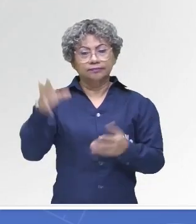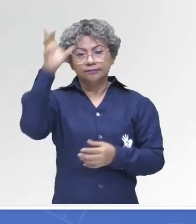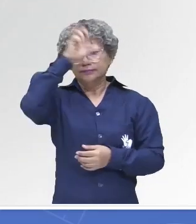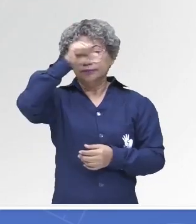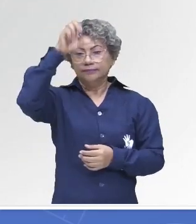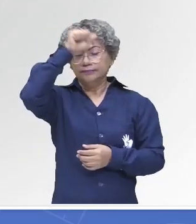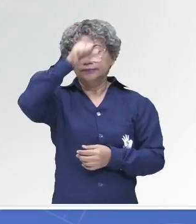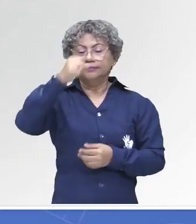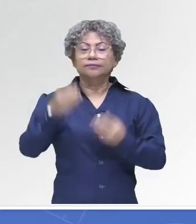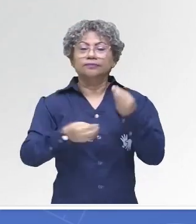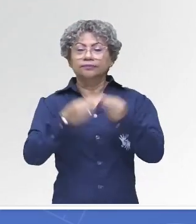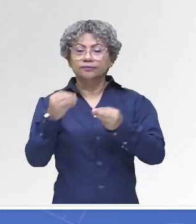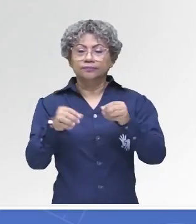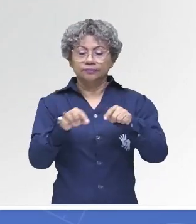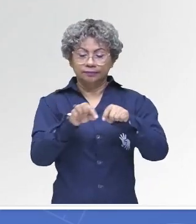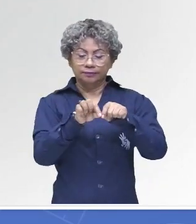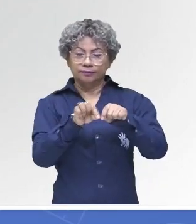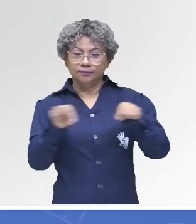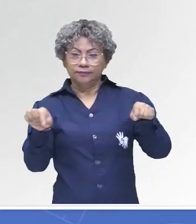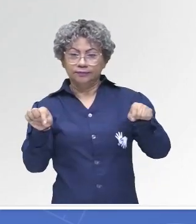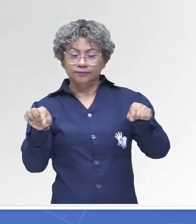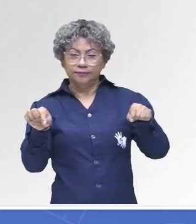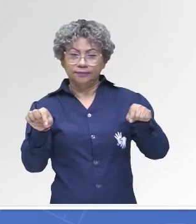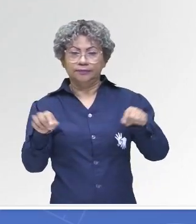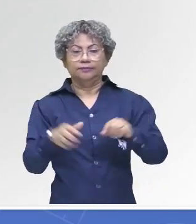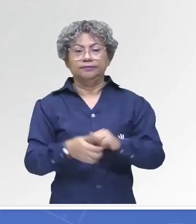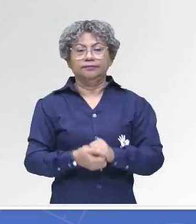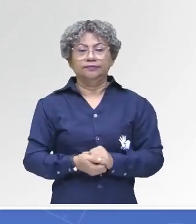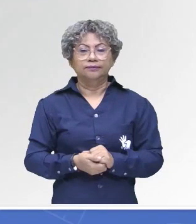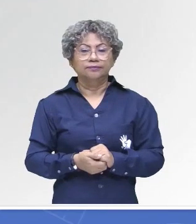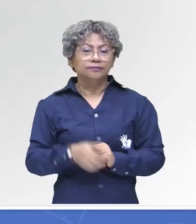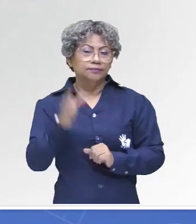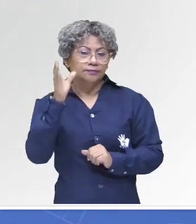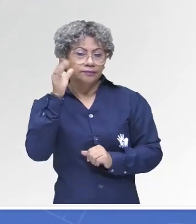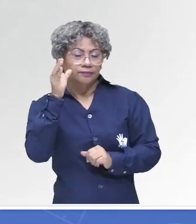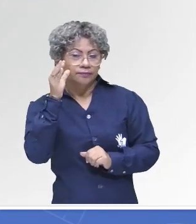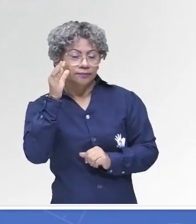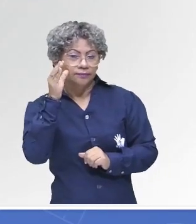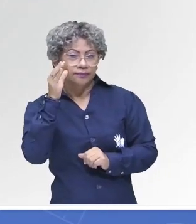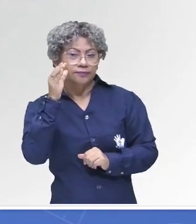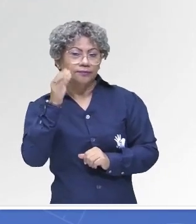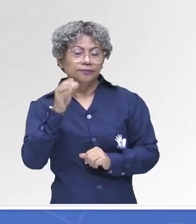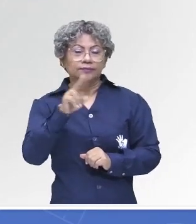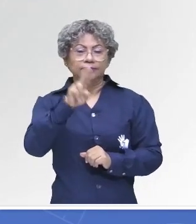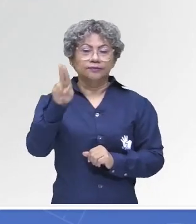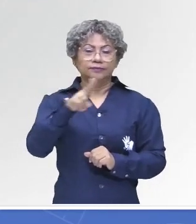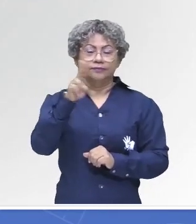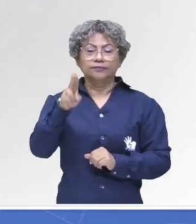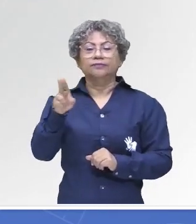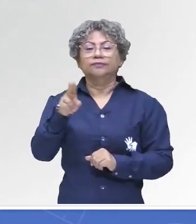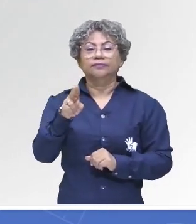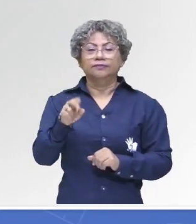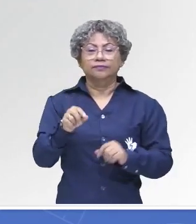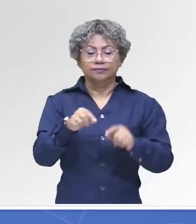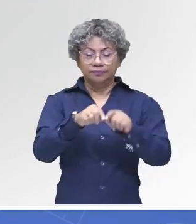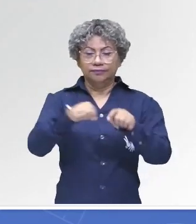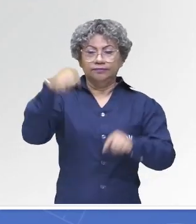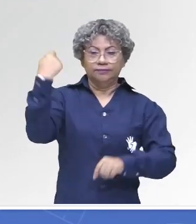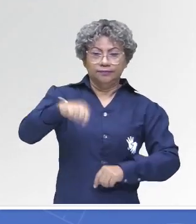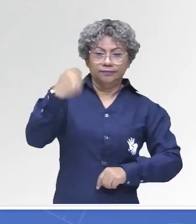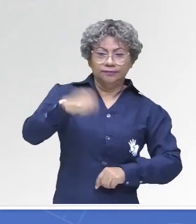a medir a temperatura, certo? O aparelho que nós utilizamos para medir a temperatura você já conhece, é o